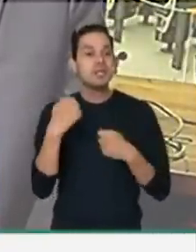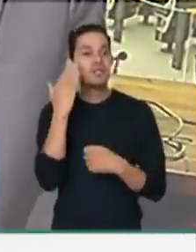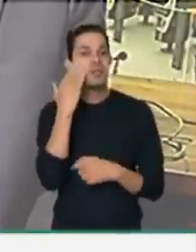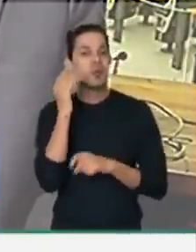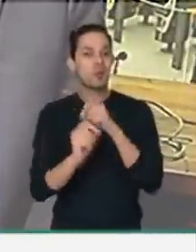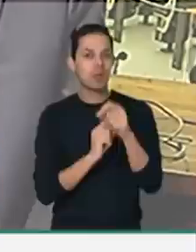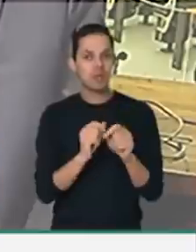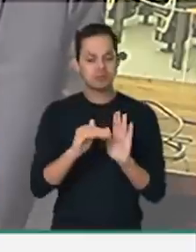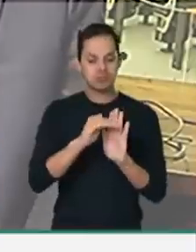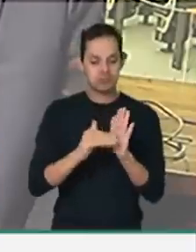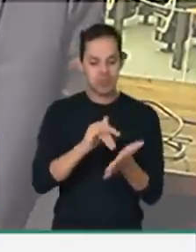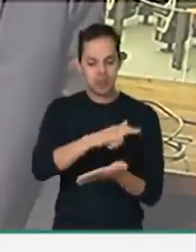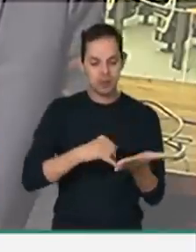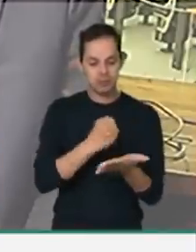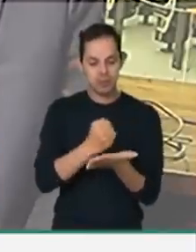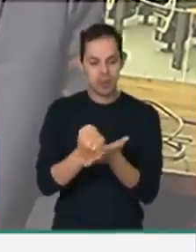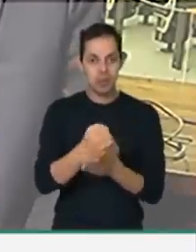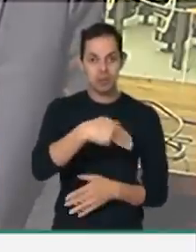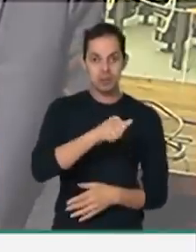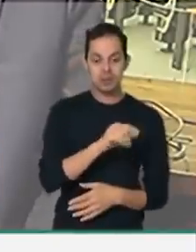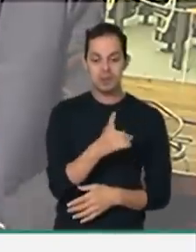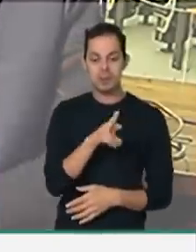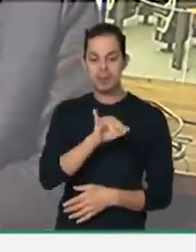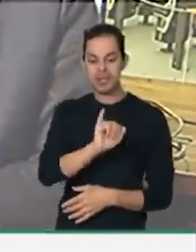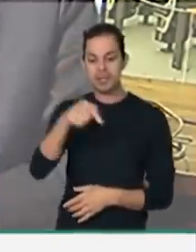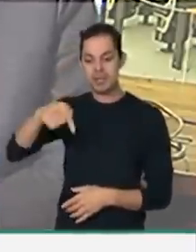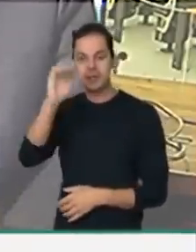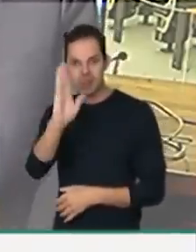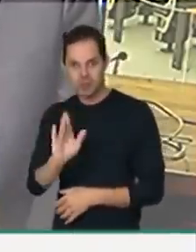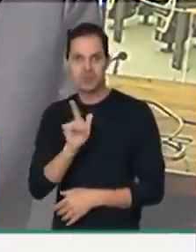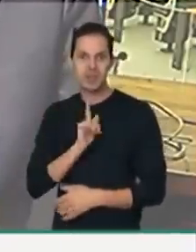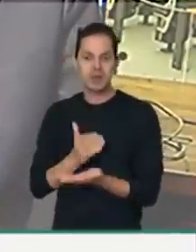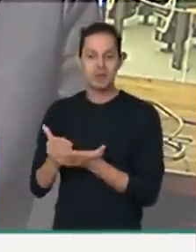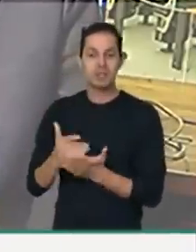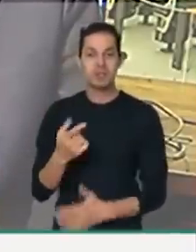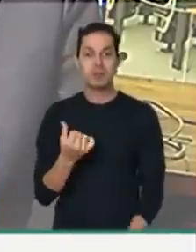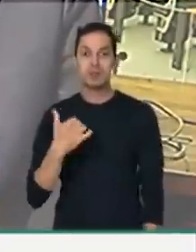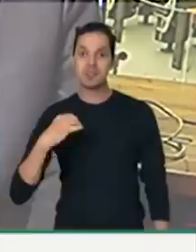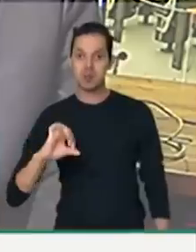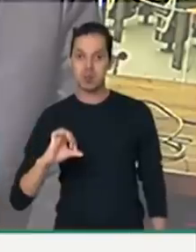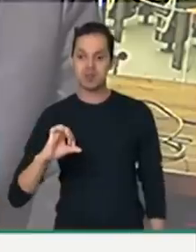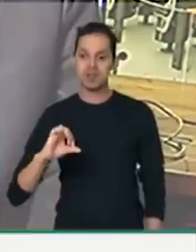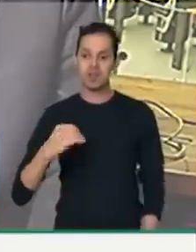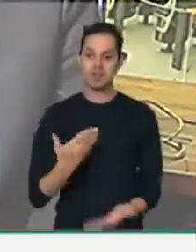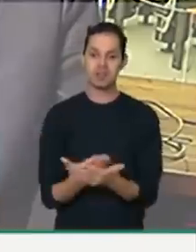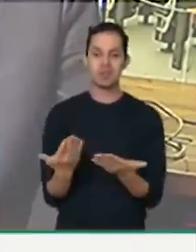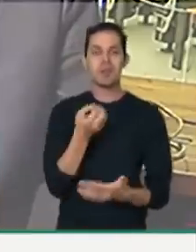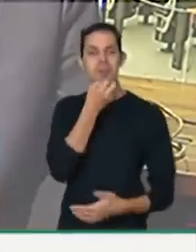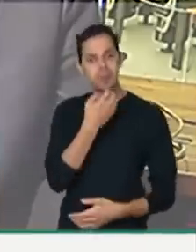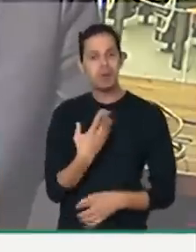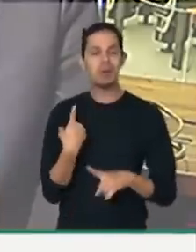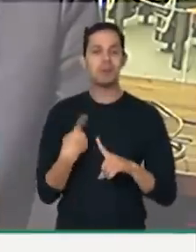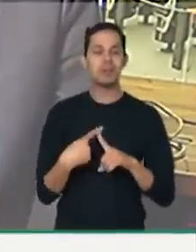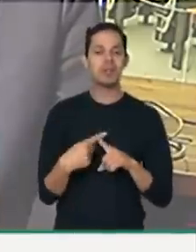Madrid, ele está já valendo aqui no Brasil desde 2019 e ele tem uma vantagem. Qual é a